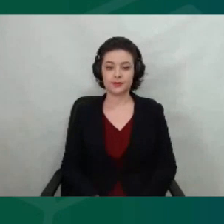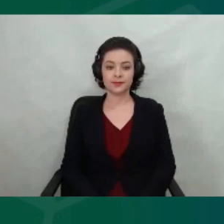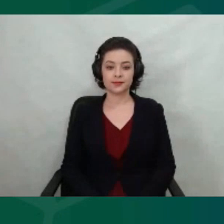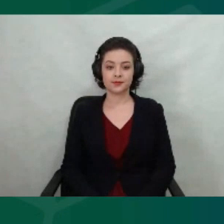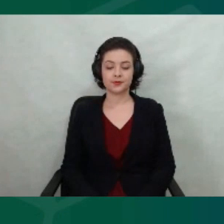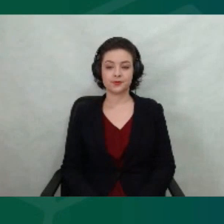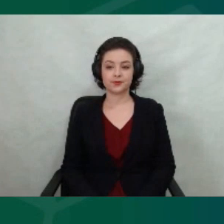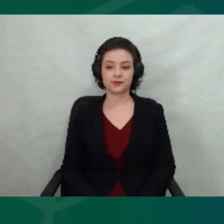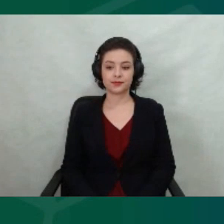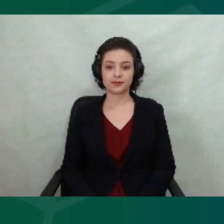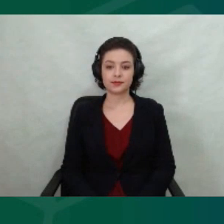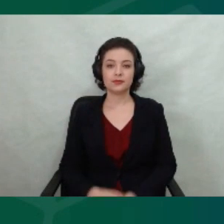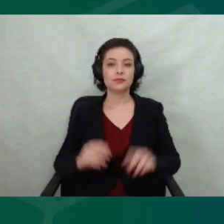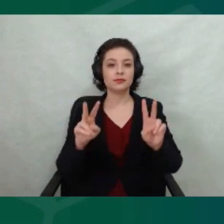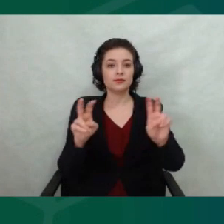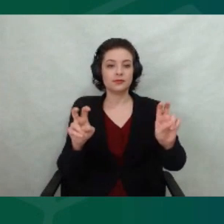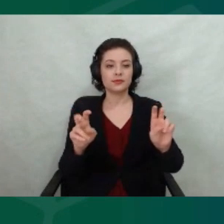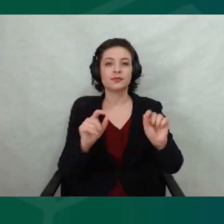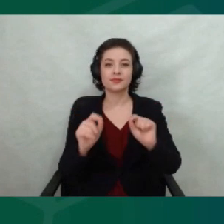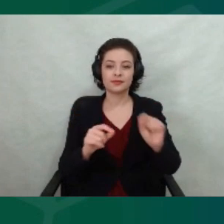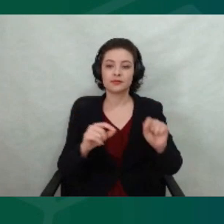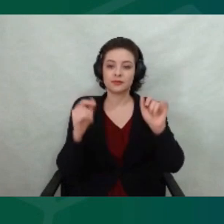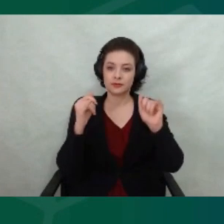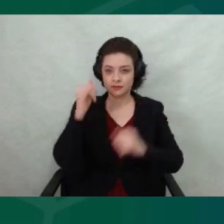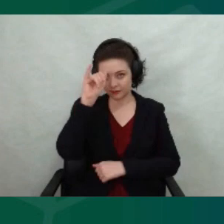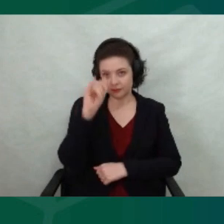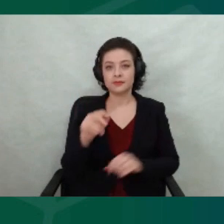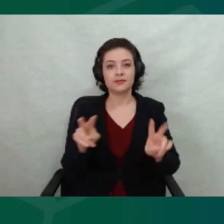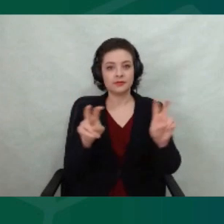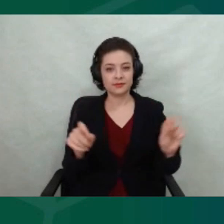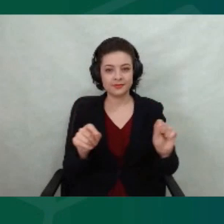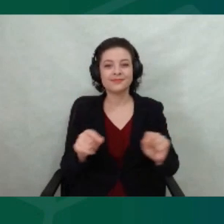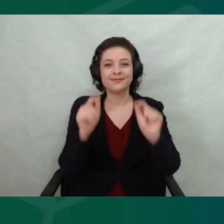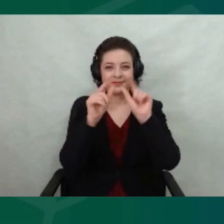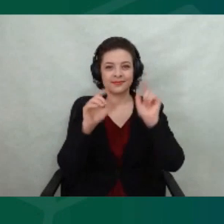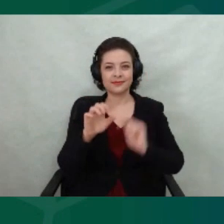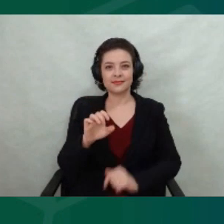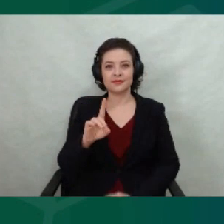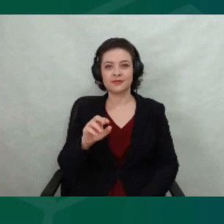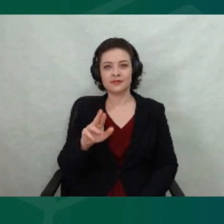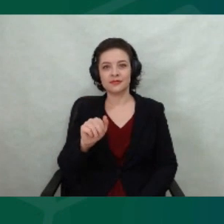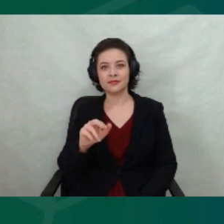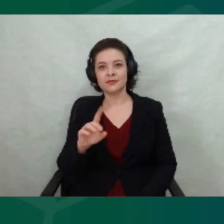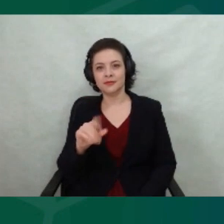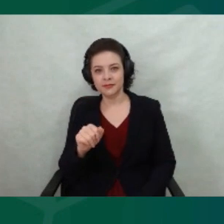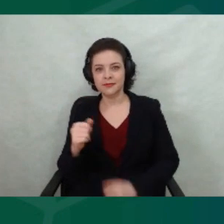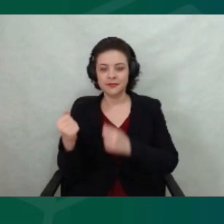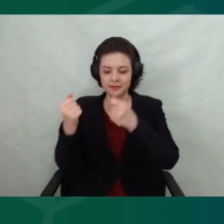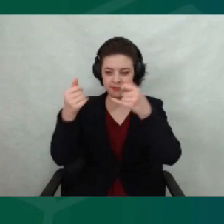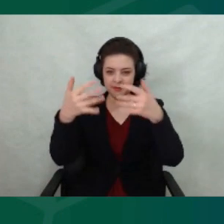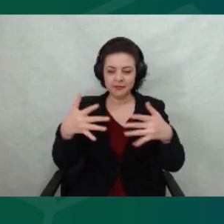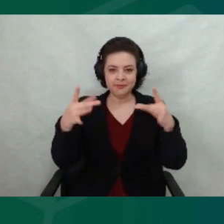o tema traz um pouco da prevenção, que o enfermeiro Eduardo vai explanar para nós, mas